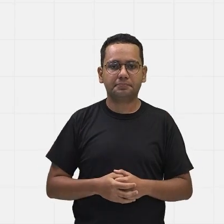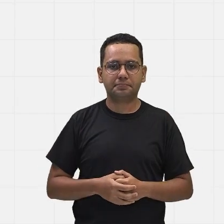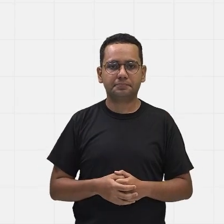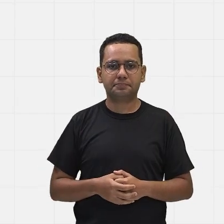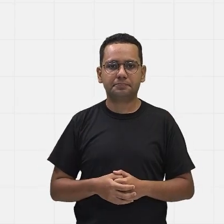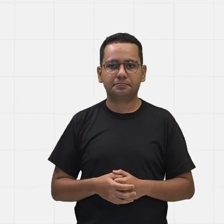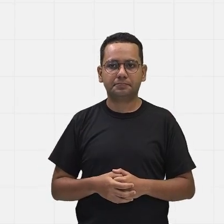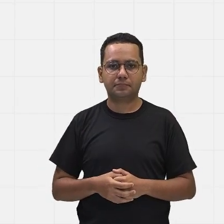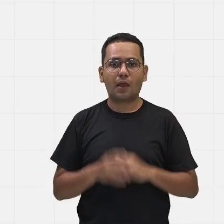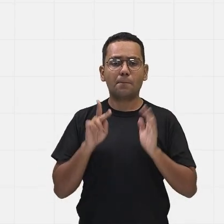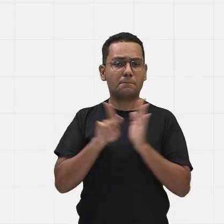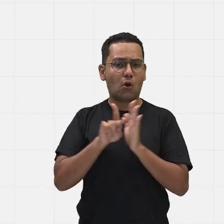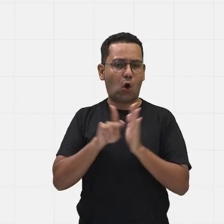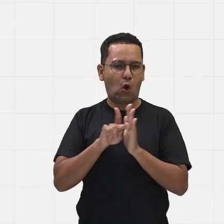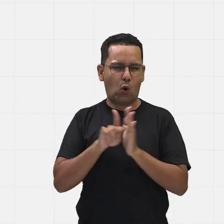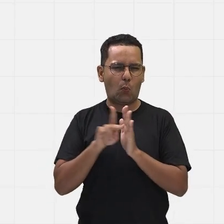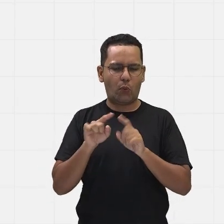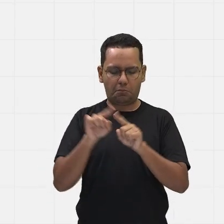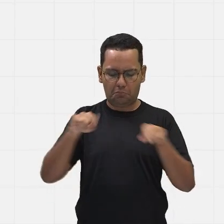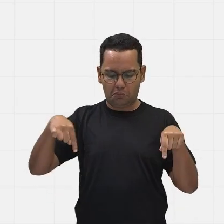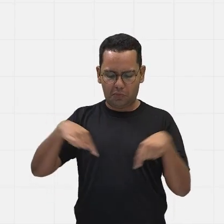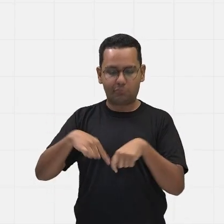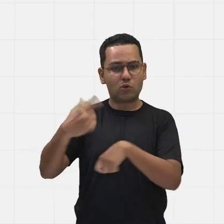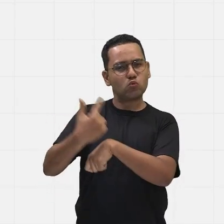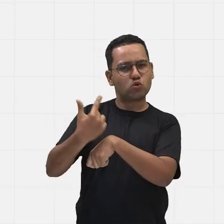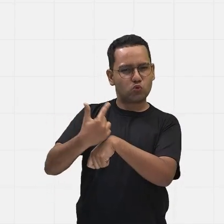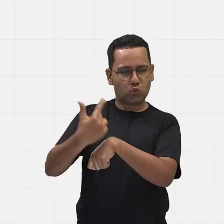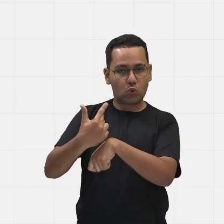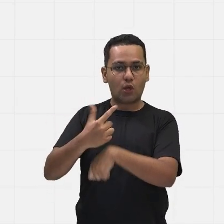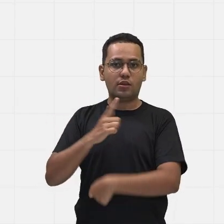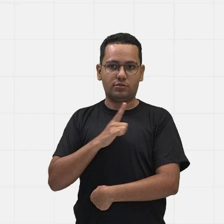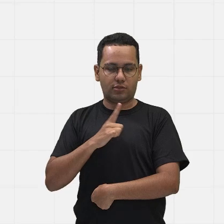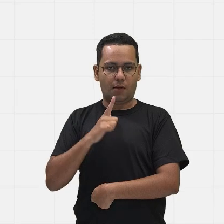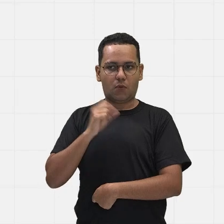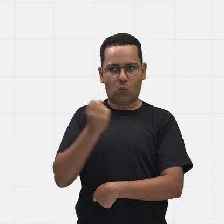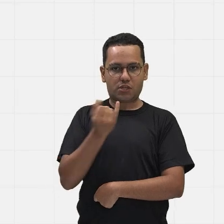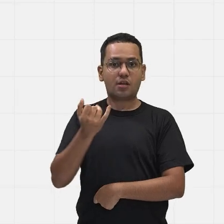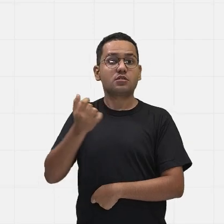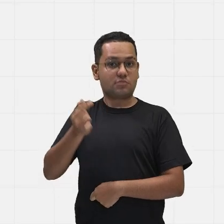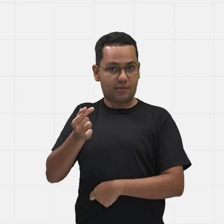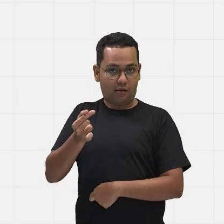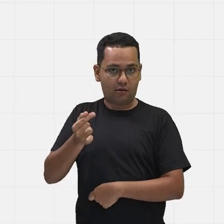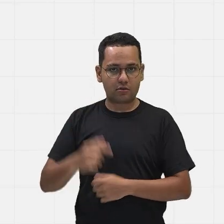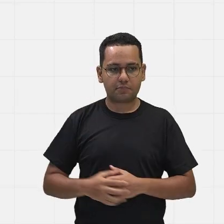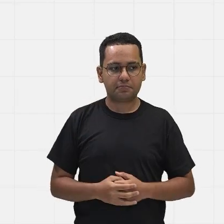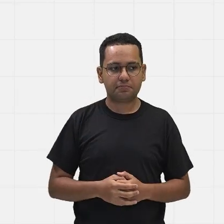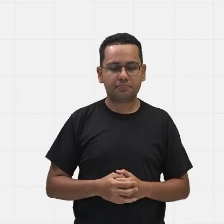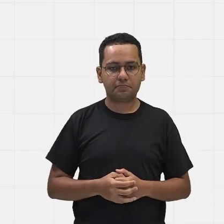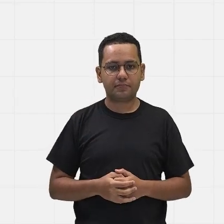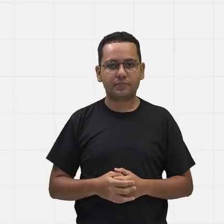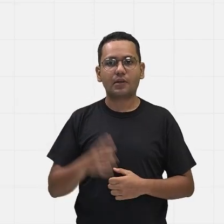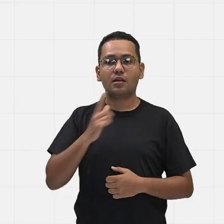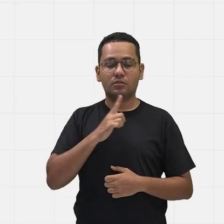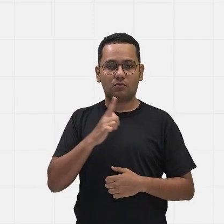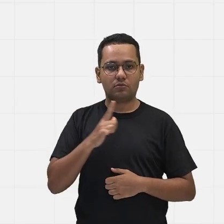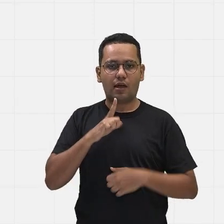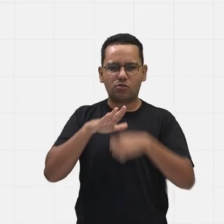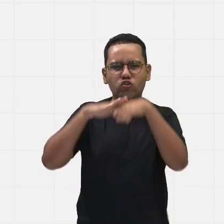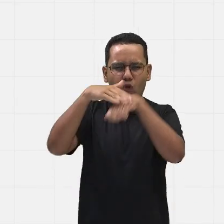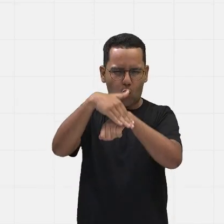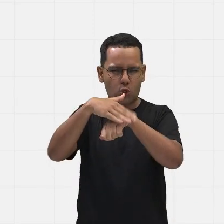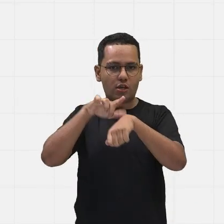no estúdio. Nós temos 7 estúdios aqui no Centro de Mídias. À noite a gente faz transmissão simultânea nos